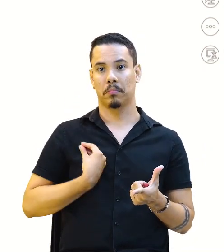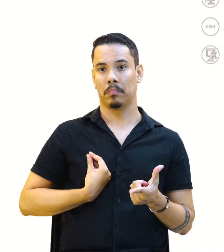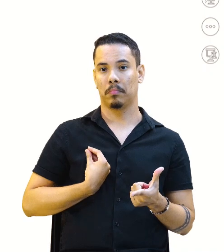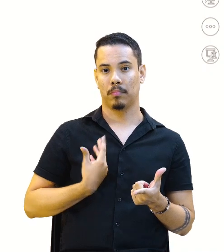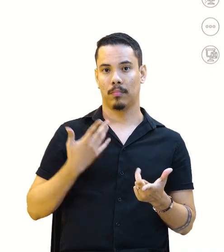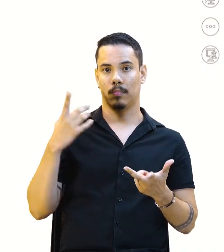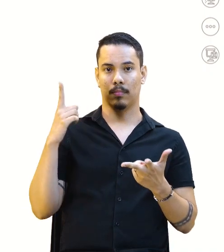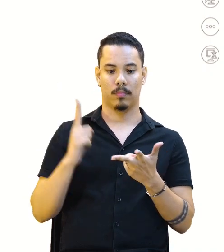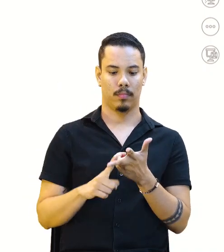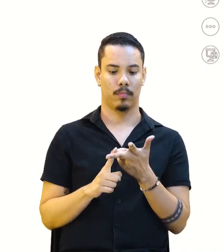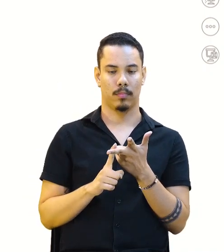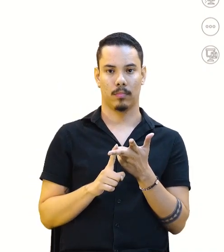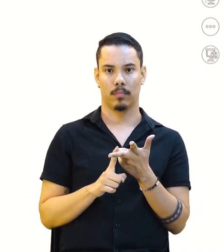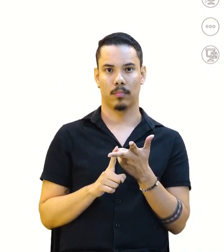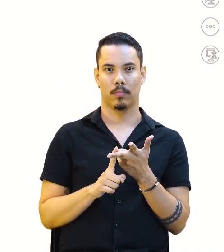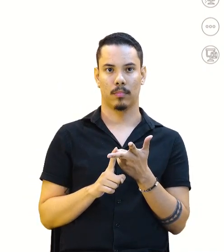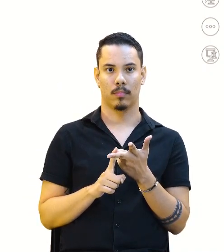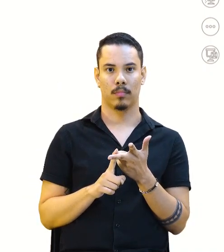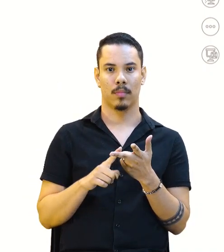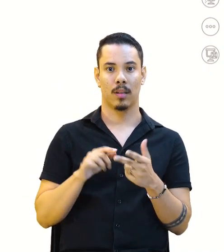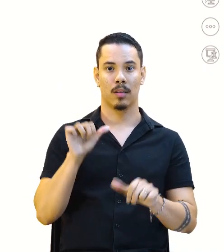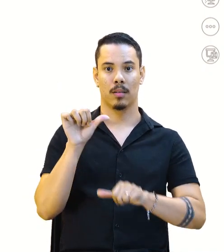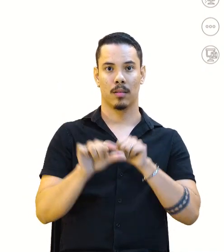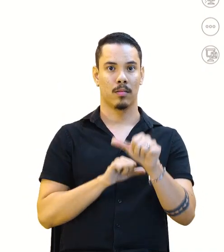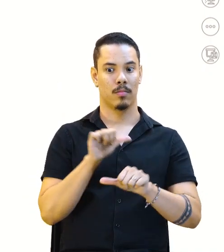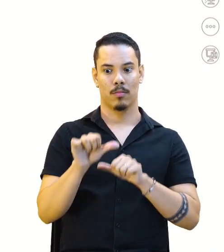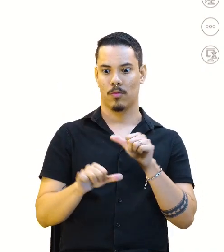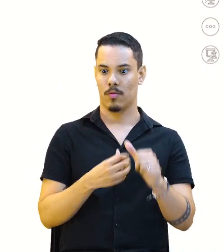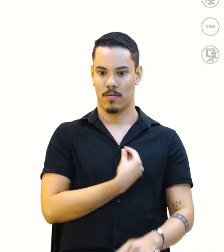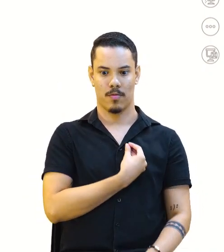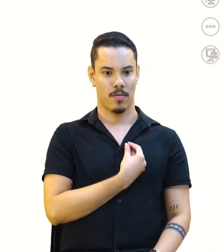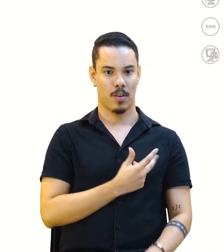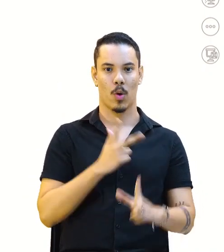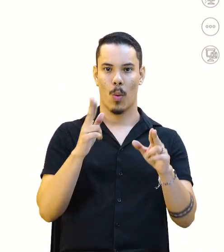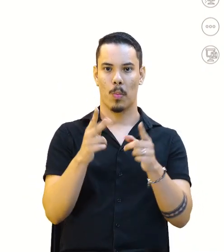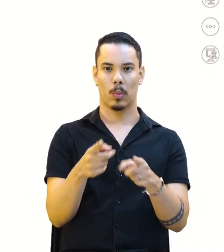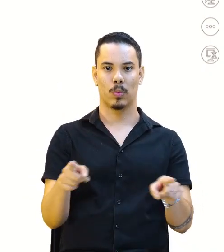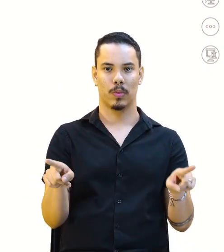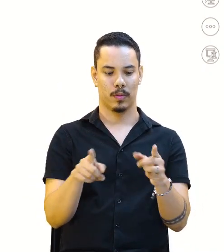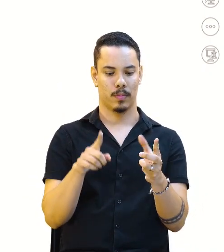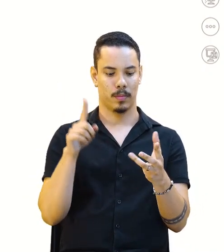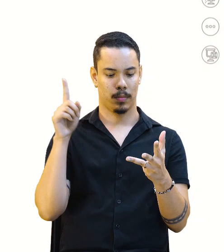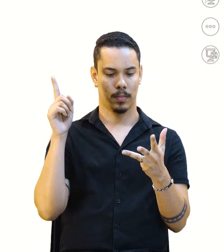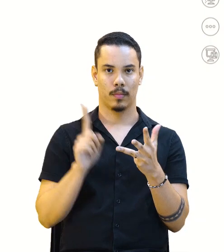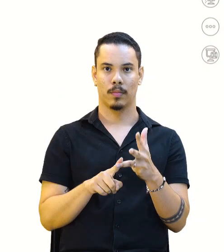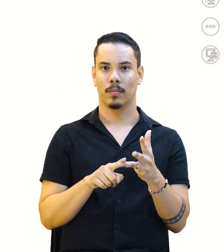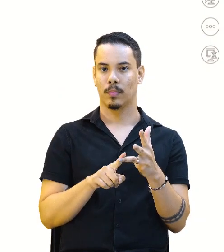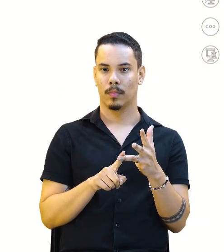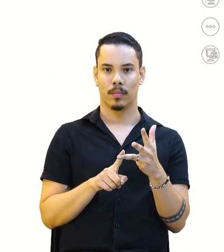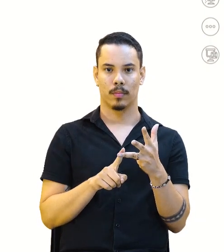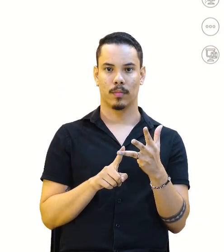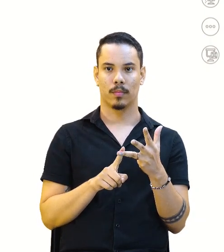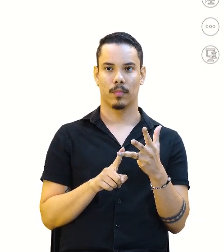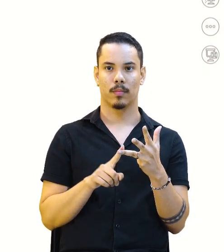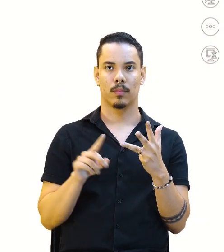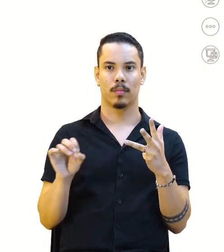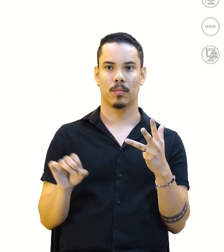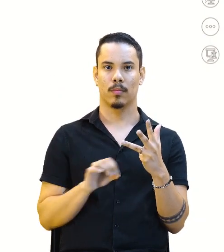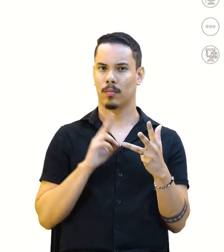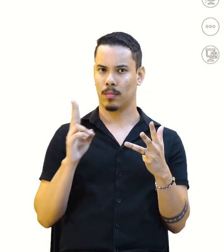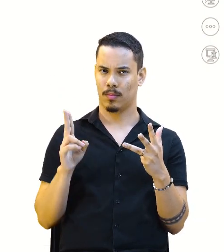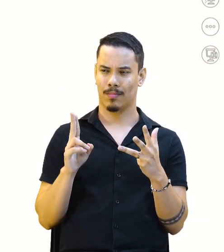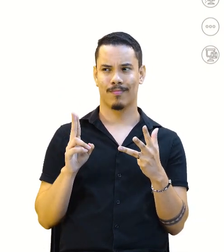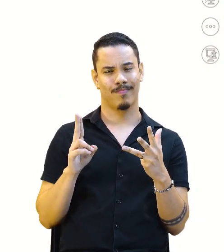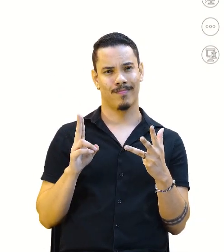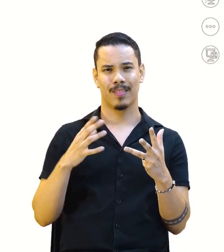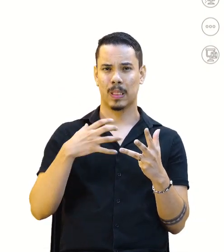Ou a C, metamorfose ambulante, como diz a música. Ou seria a alternativa D, será que isso